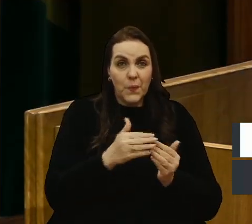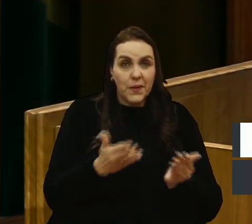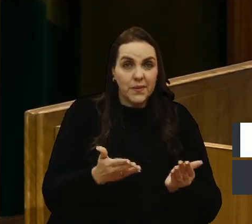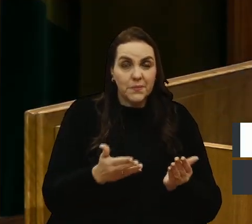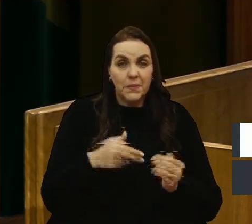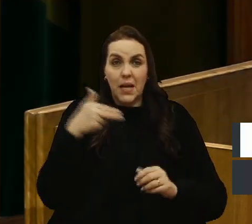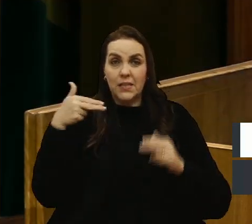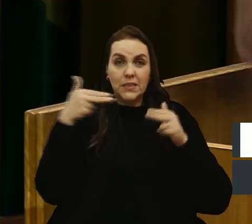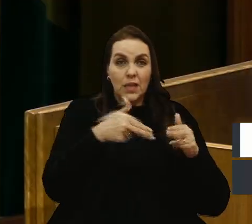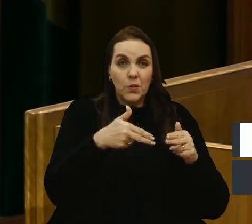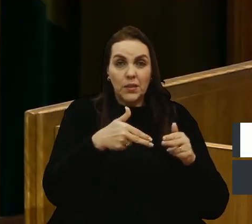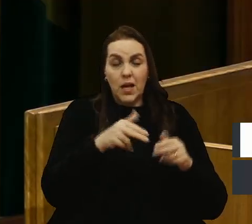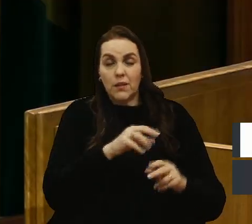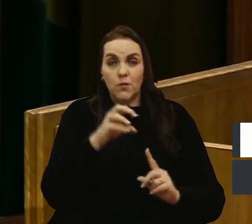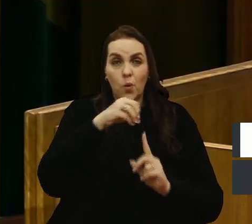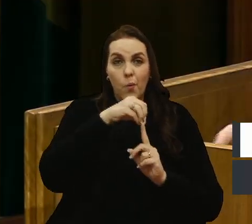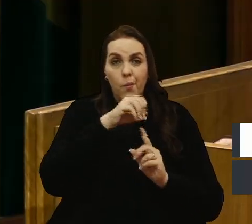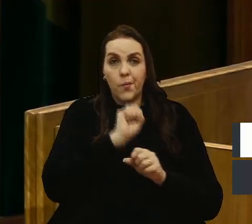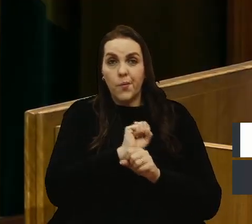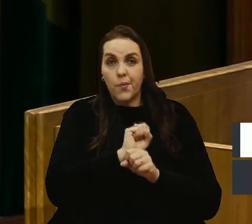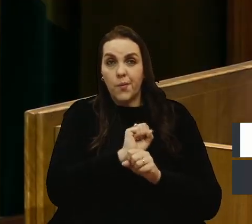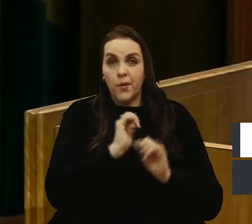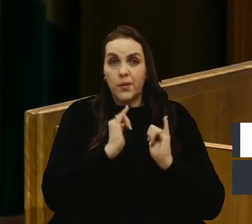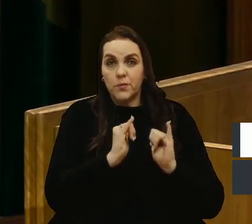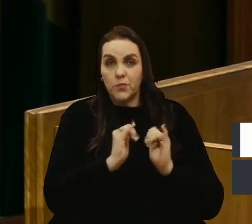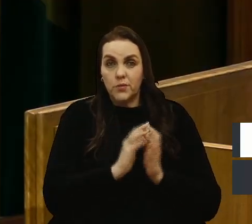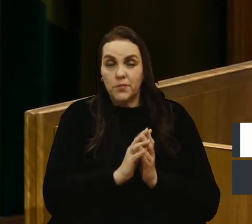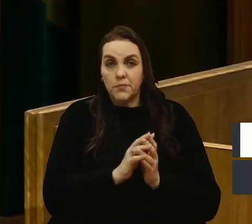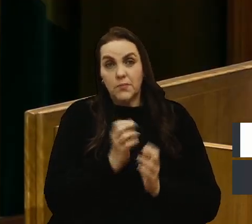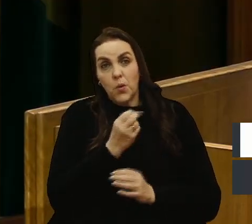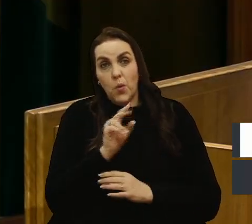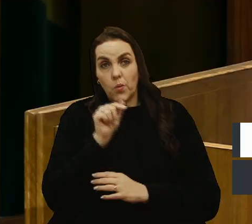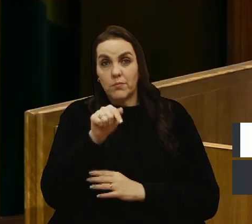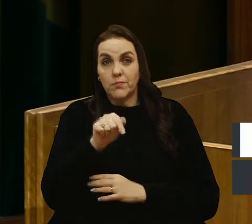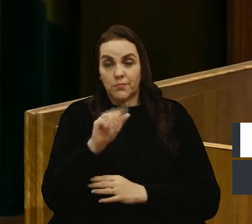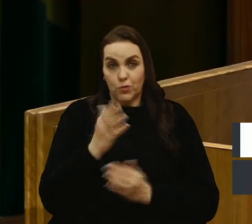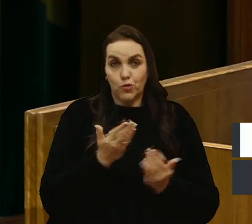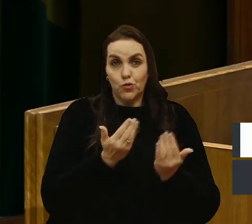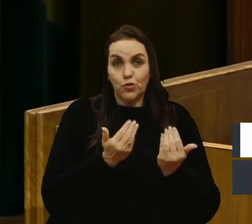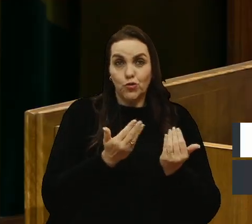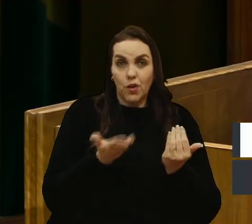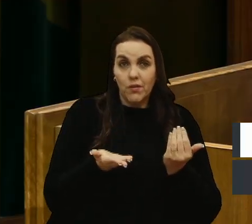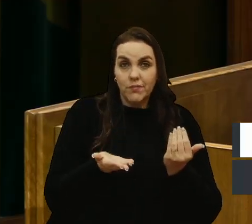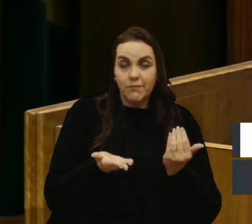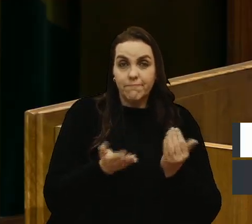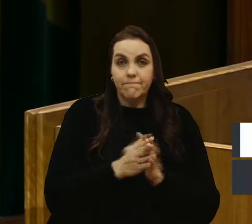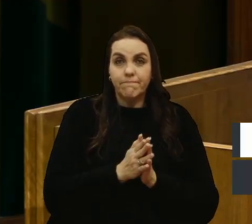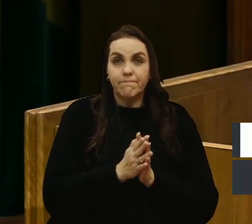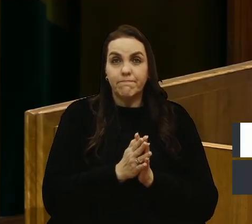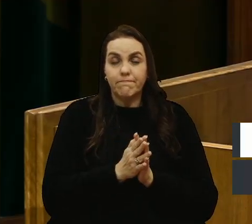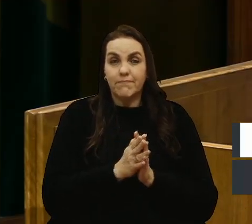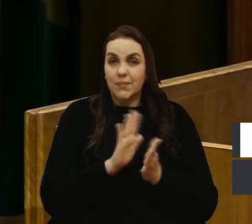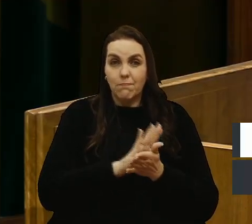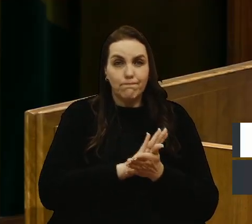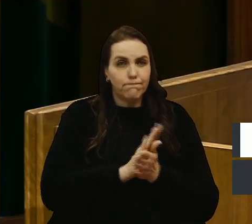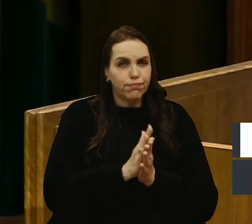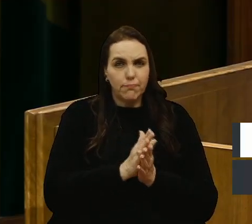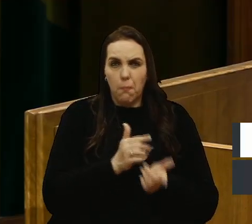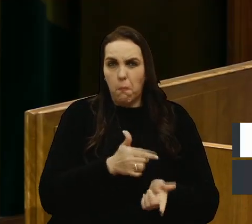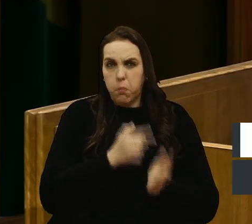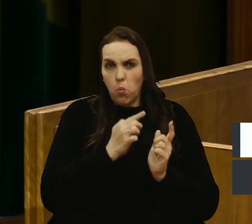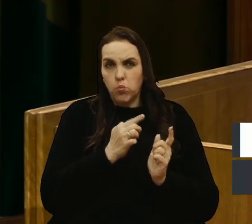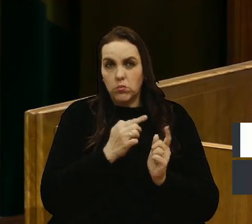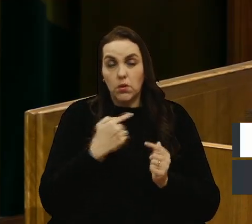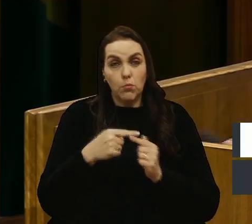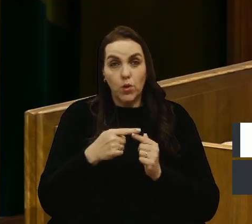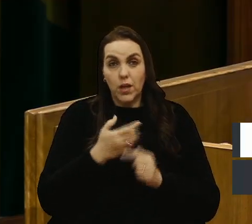assaltado esperando o ônibus, ou que nem nesse caso desse jovem, que ele foi executado